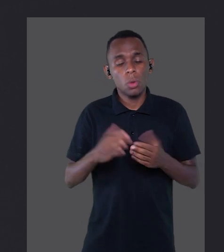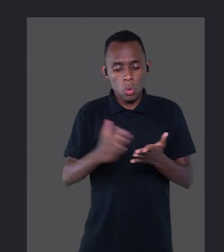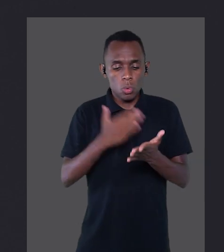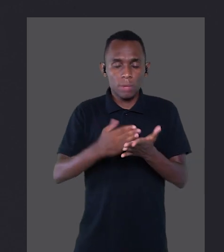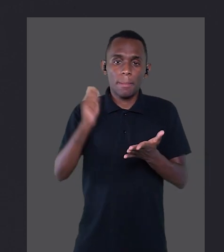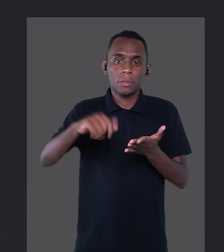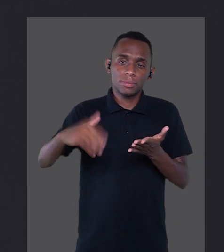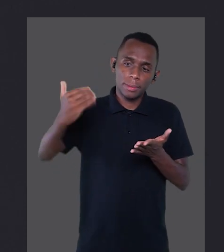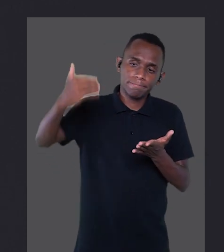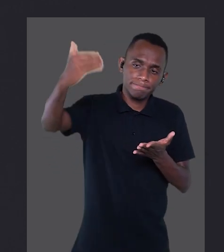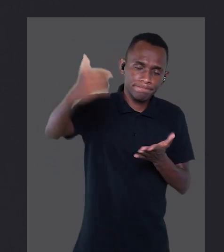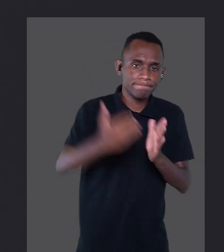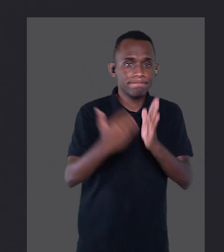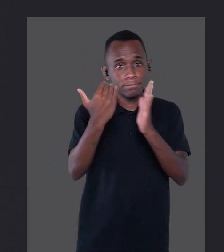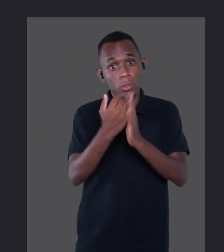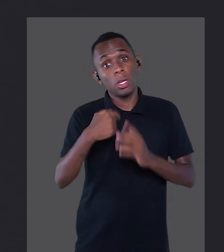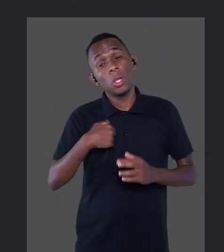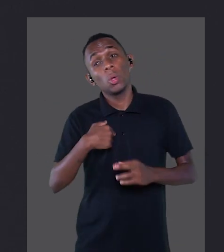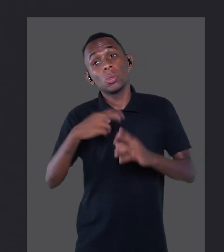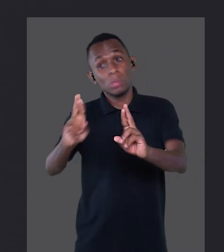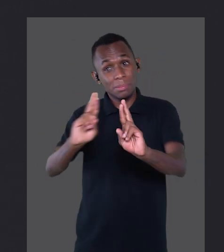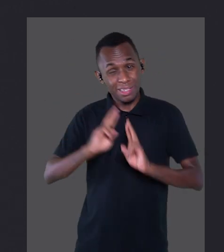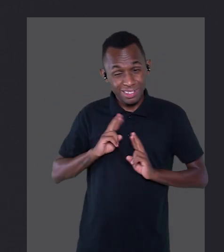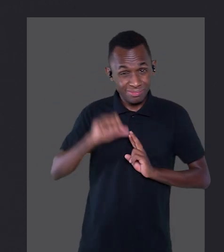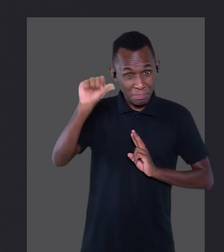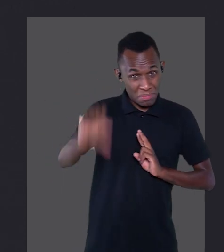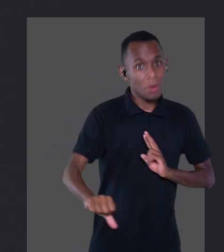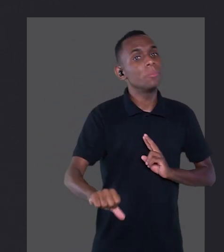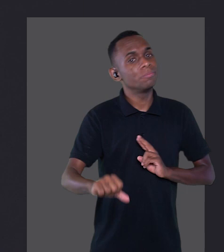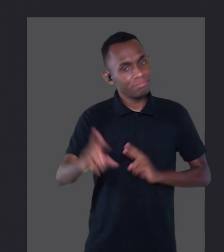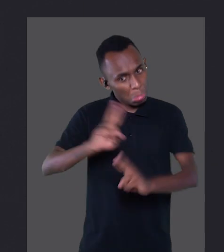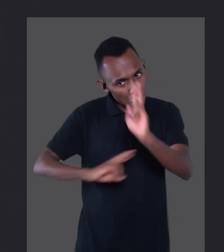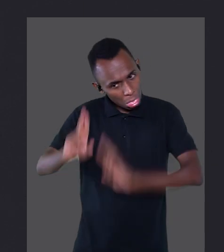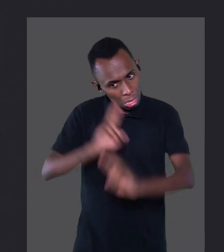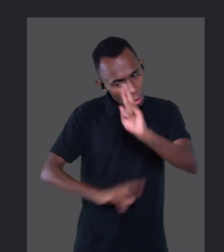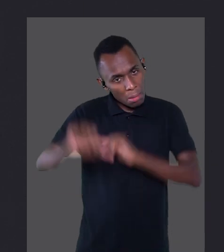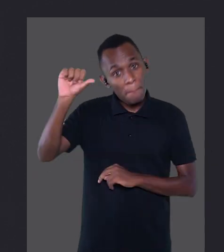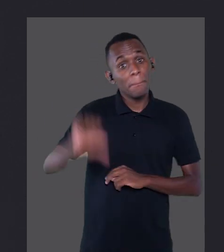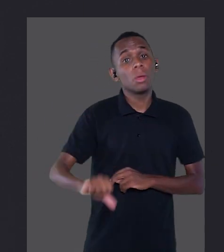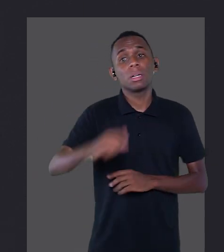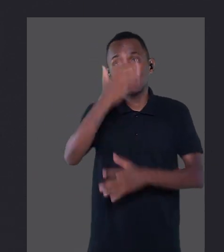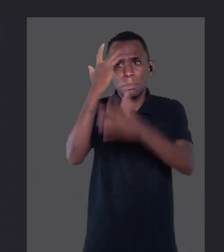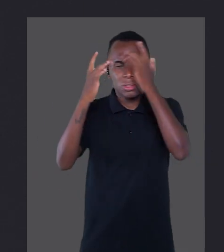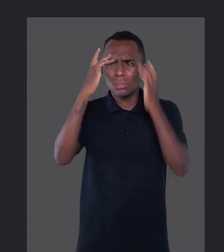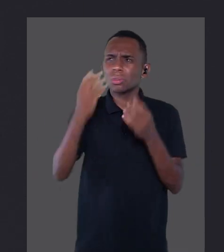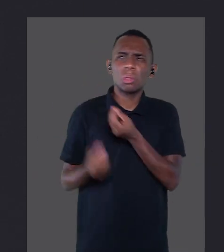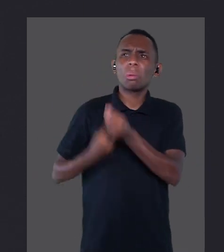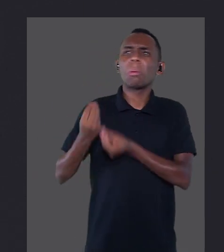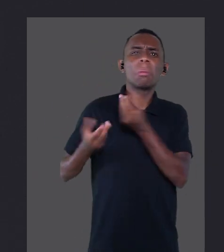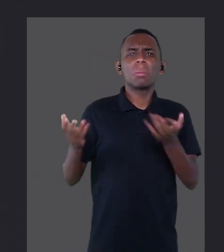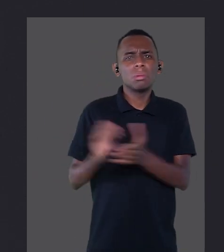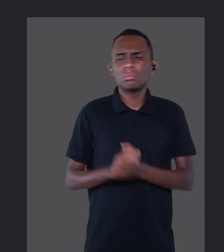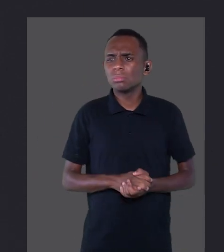né? E tem sido... Eu esperava uma reação bem pior, na verdade, das pessoas. Eu imaginava que as pessoas iam falar assim, como